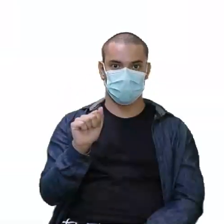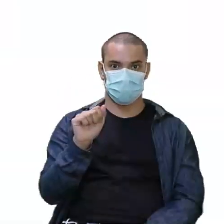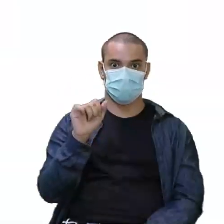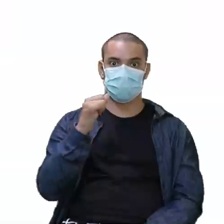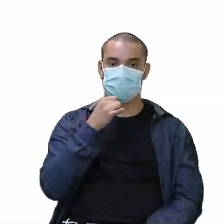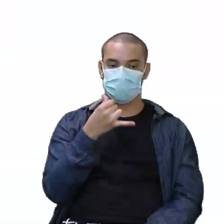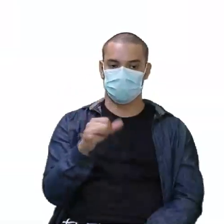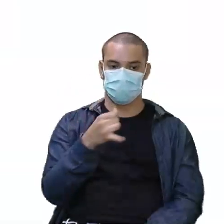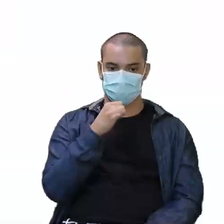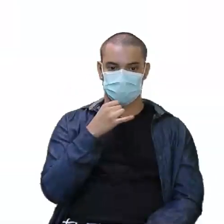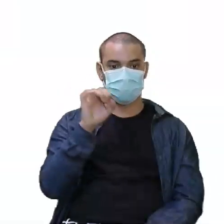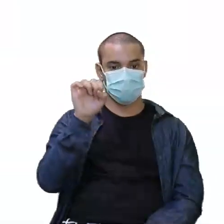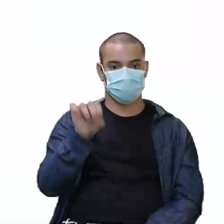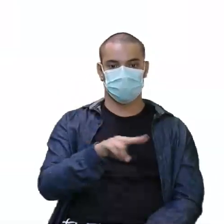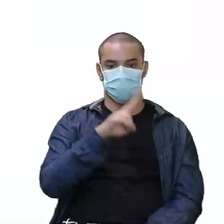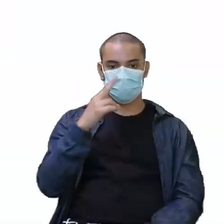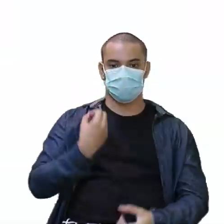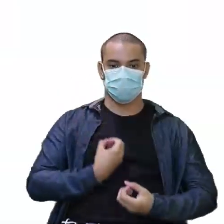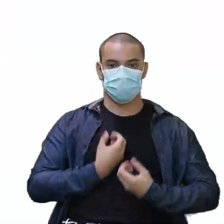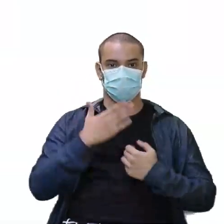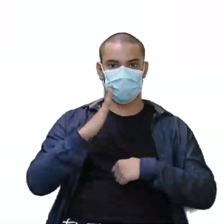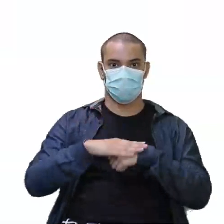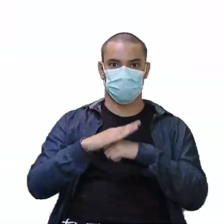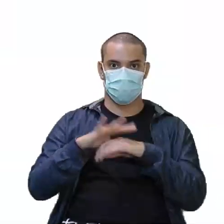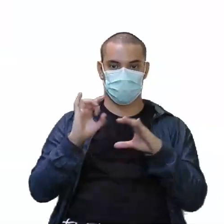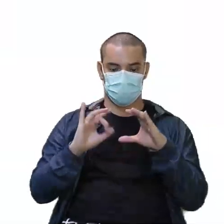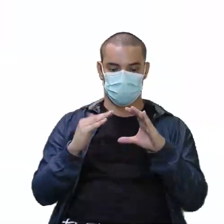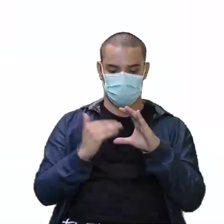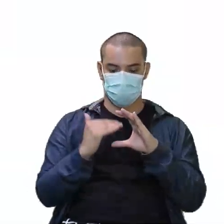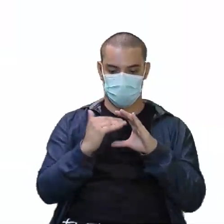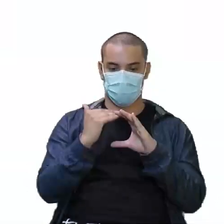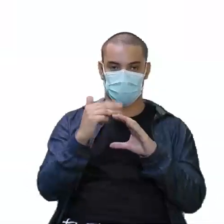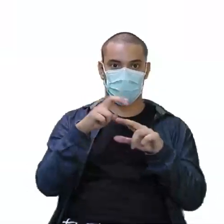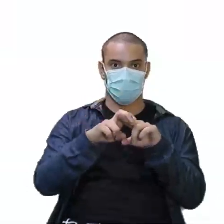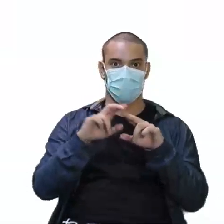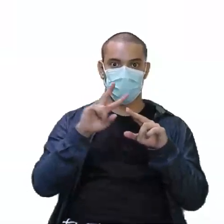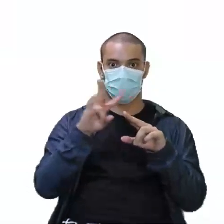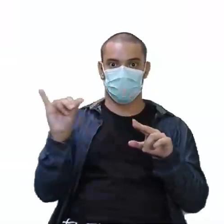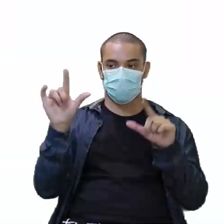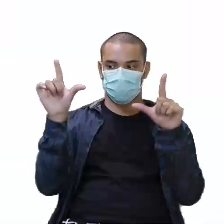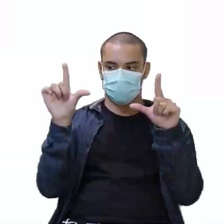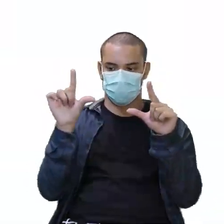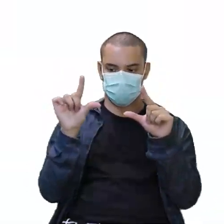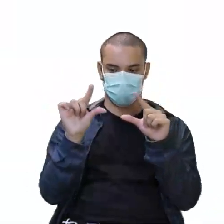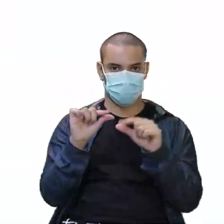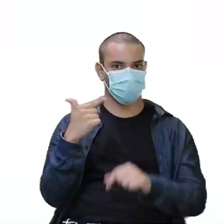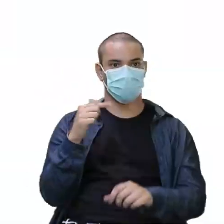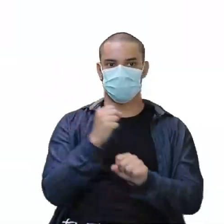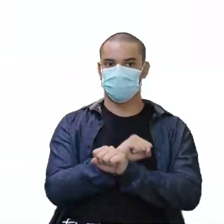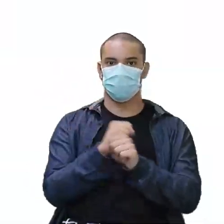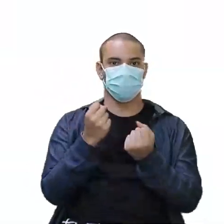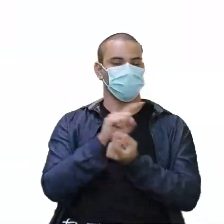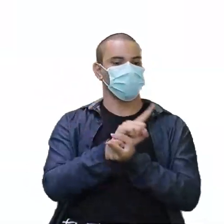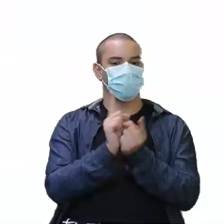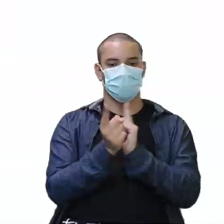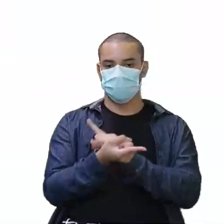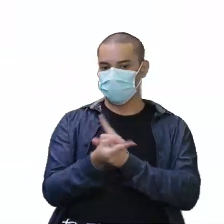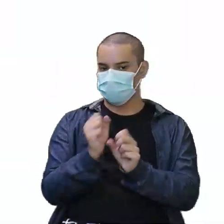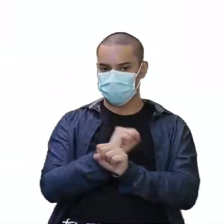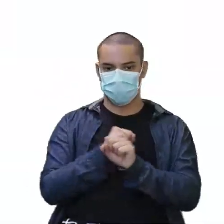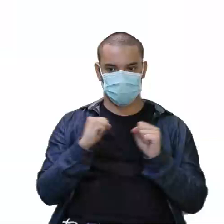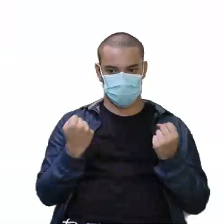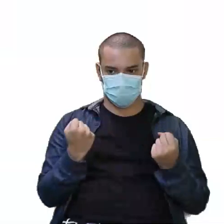de energia ou produtividade em cada nível. Então, como ela vai se esgotando, não tem como você fazer o inverso. Sempre vai ser a